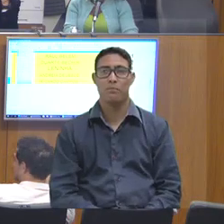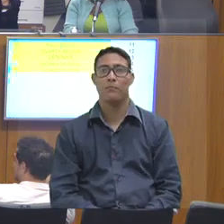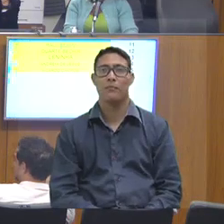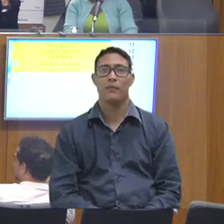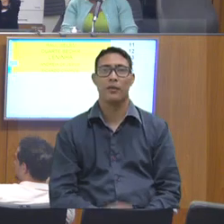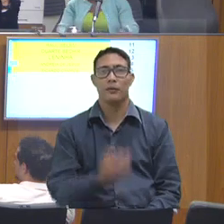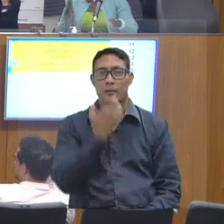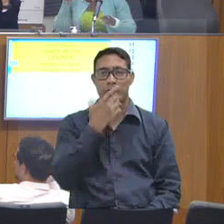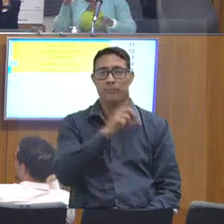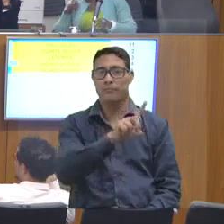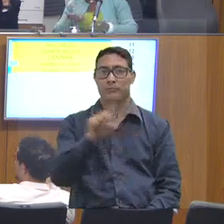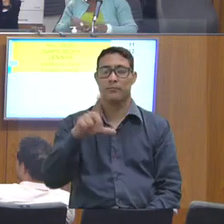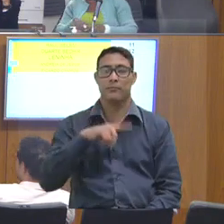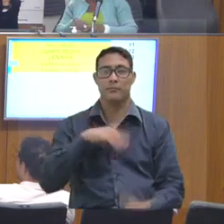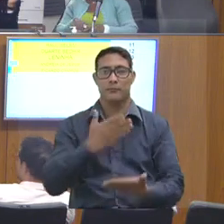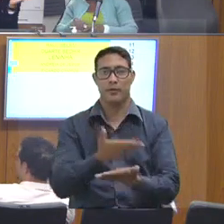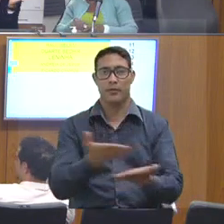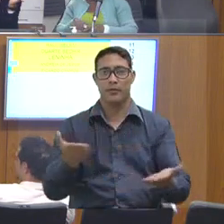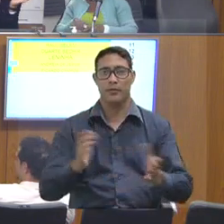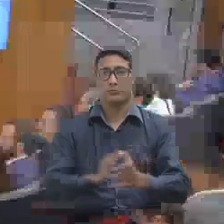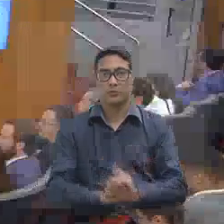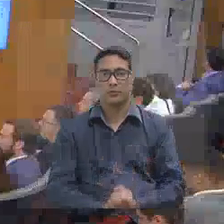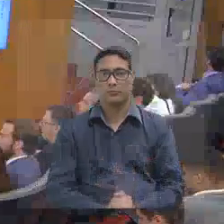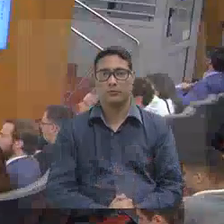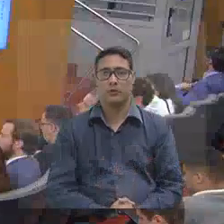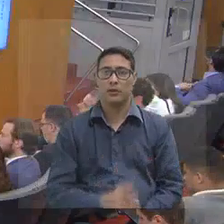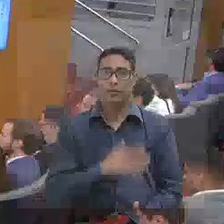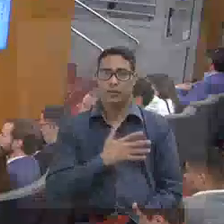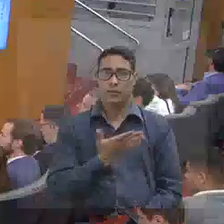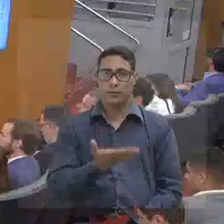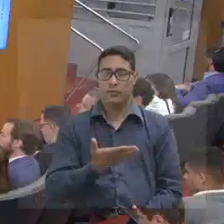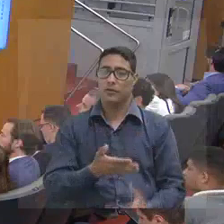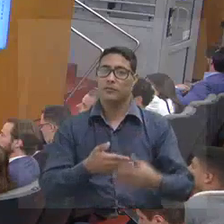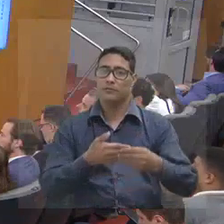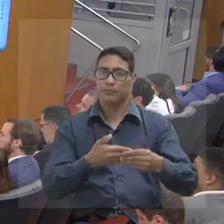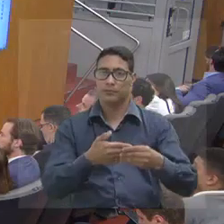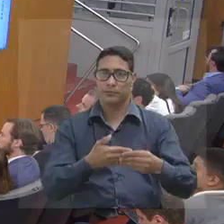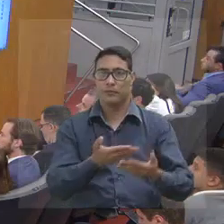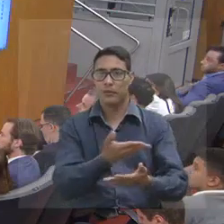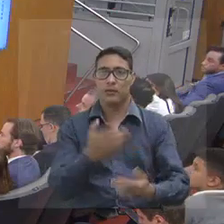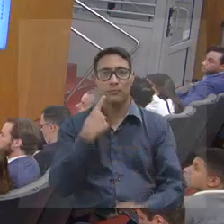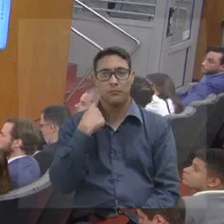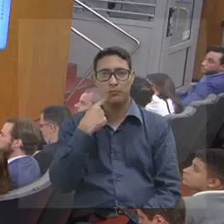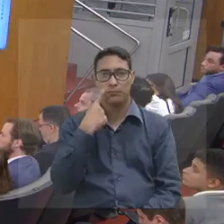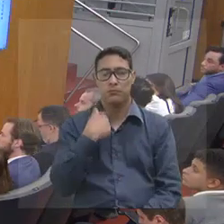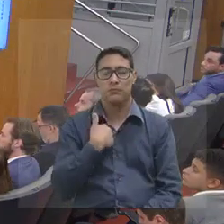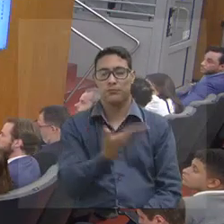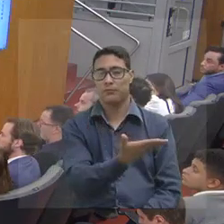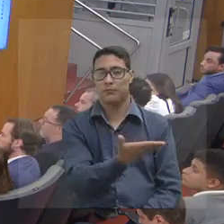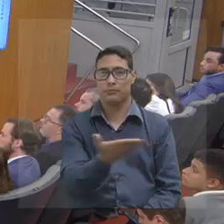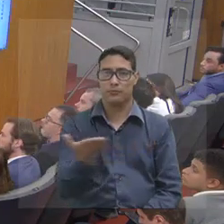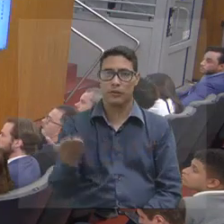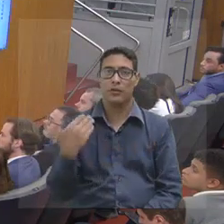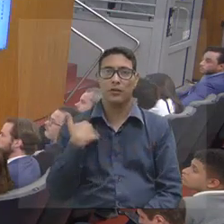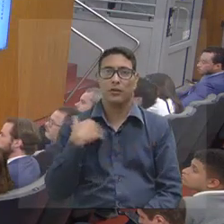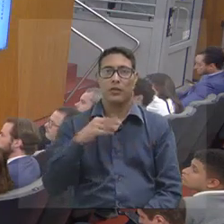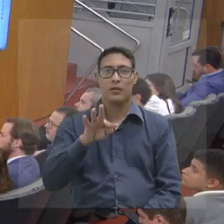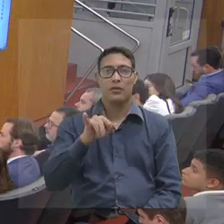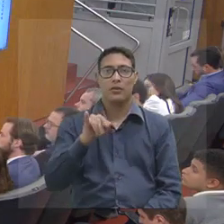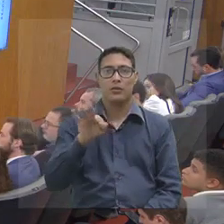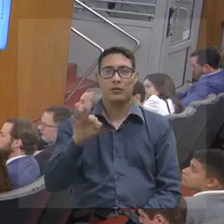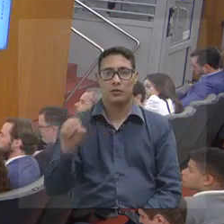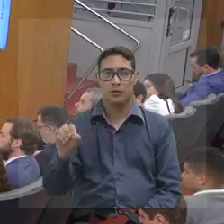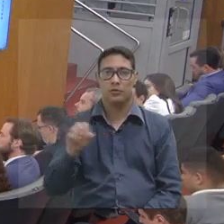Um bom dia a todos e a todas quero aqui saudar os nobres colegas né Deputado Tito